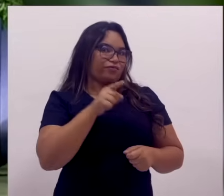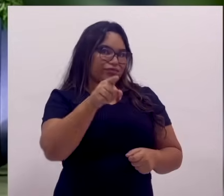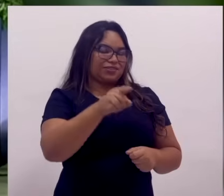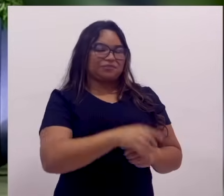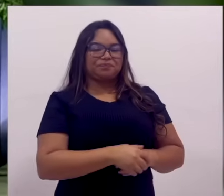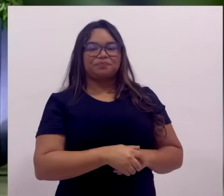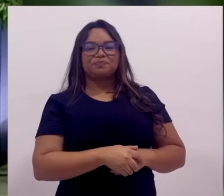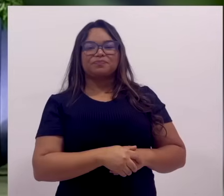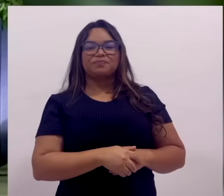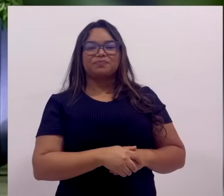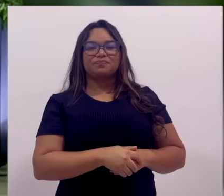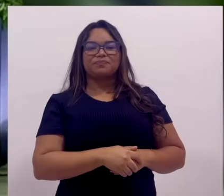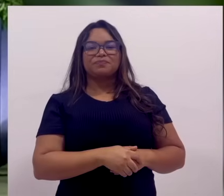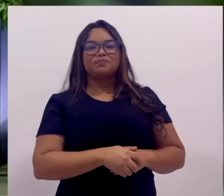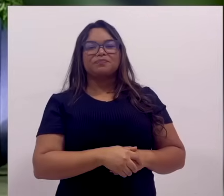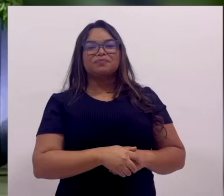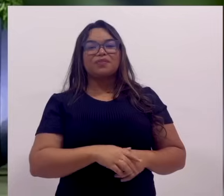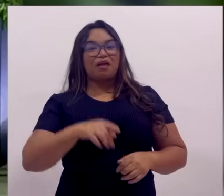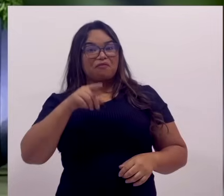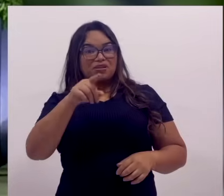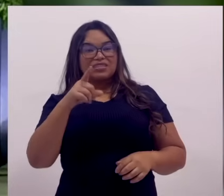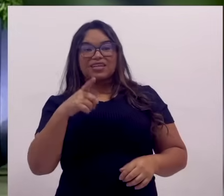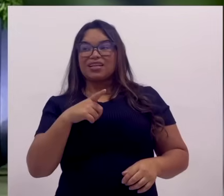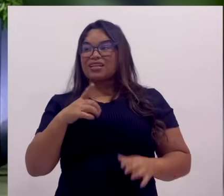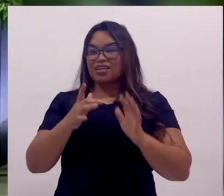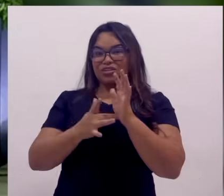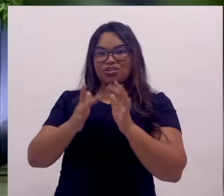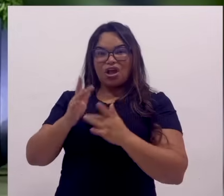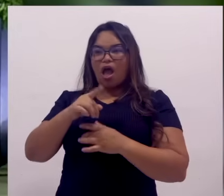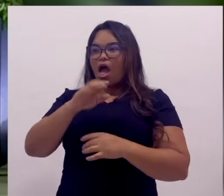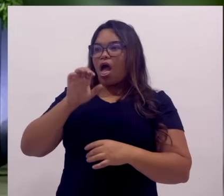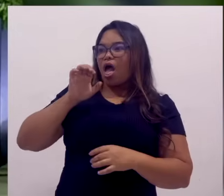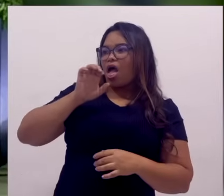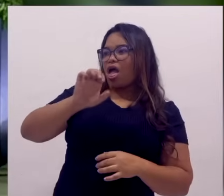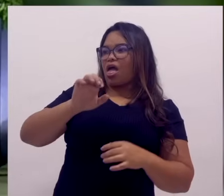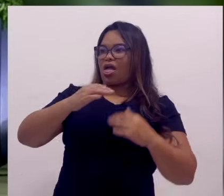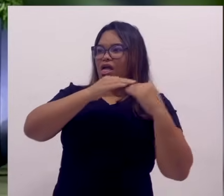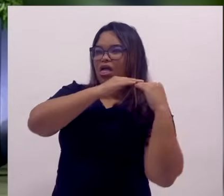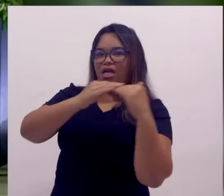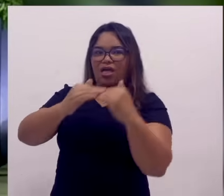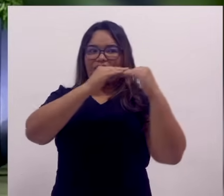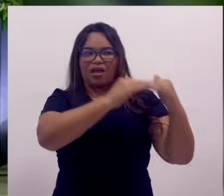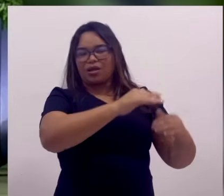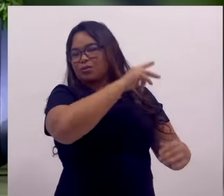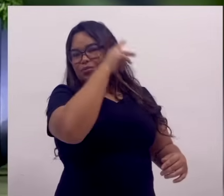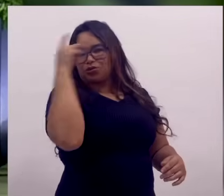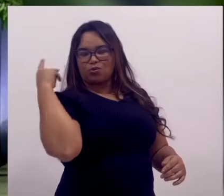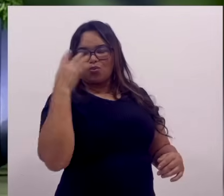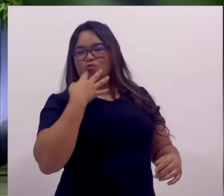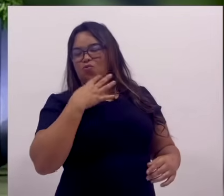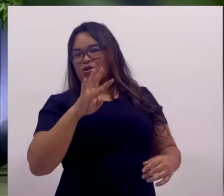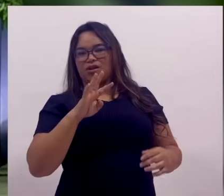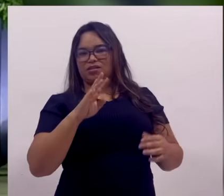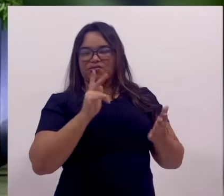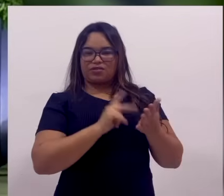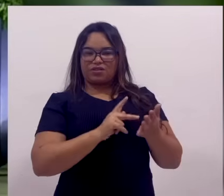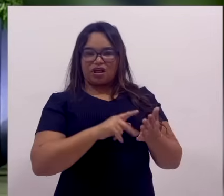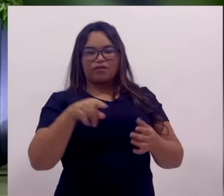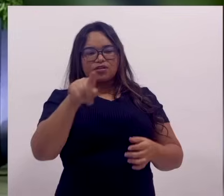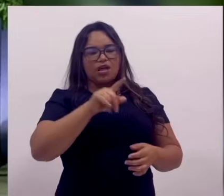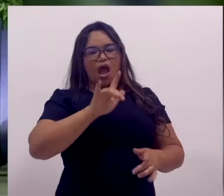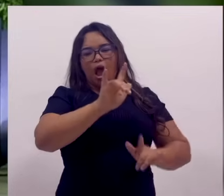Jesus Cristo salva você. E se você tem Jesus Cristo, você vai sair e você não vai condenar aqueles que não